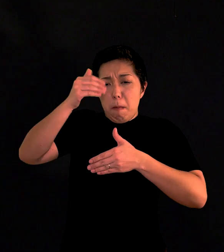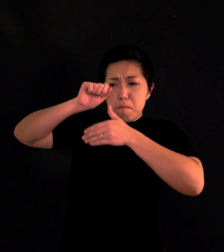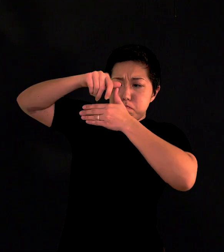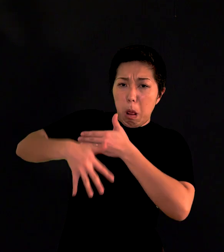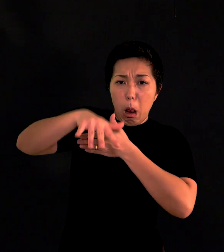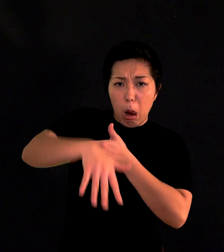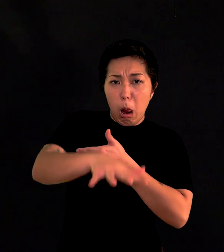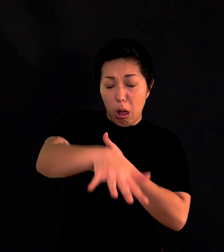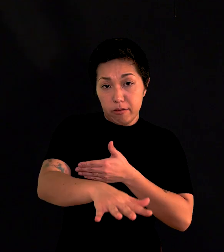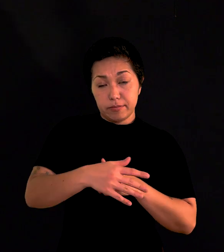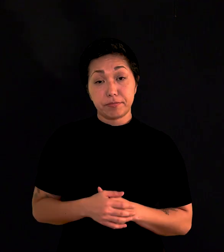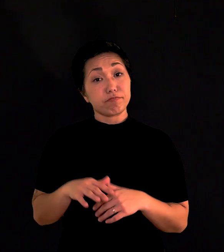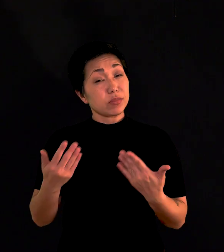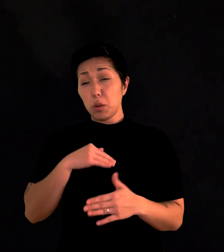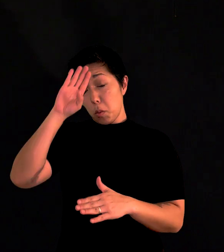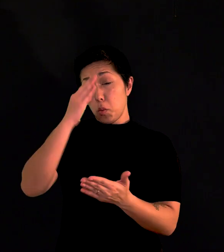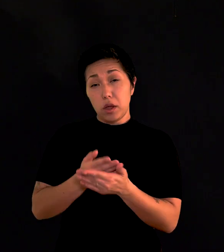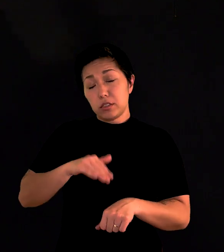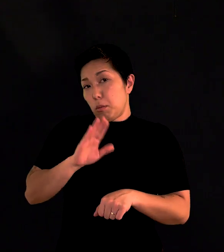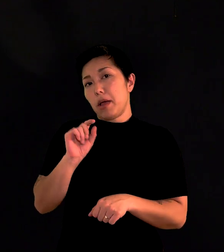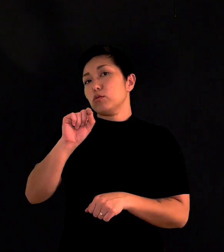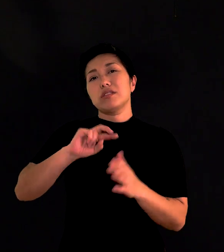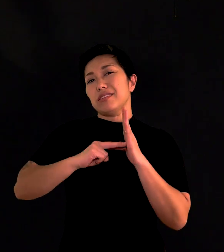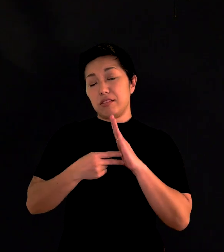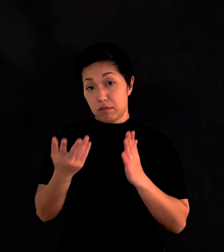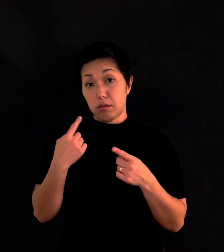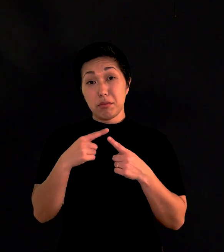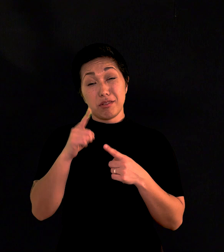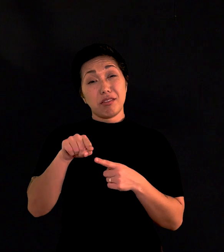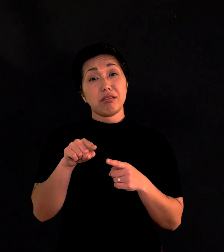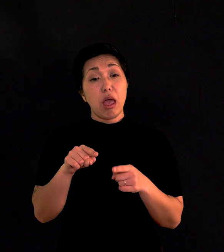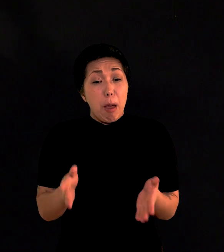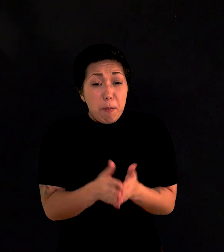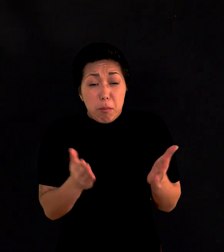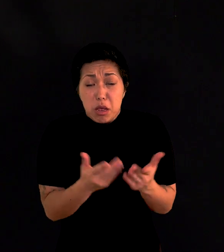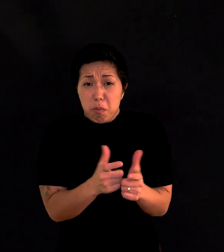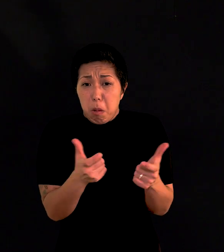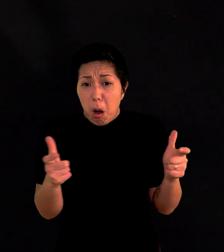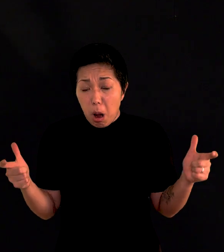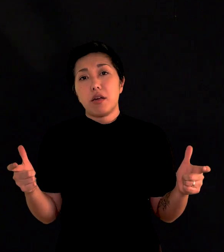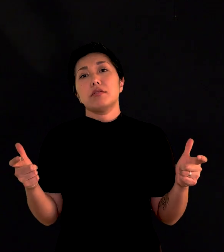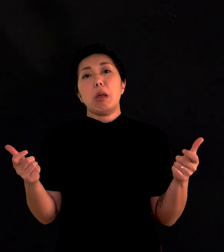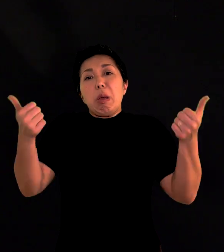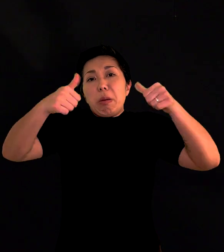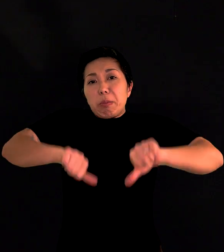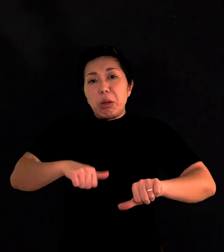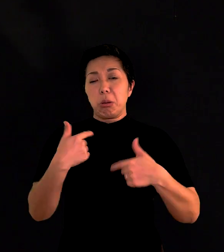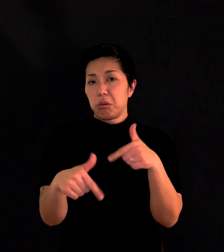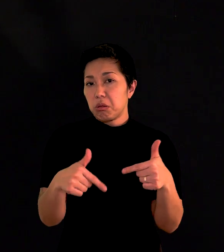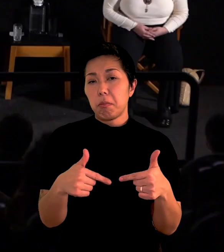vejo de contar e o que aconteceu com a cidade. Quer dizer, do ponto de vista sociológico, né? Você tem um aumento da pobreza,